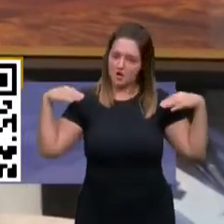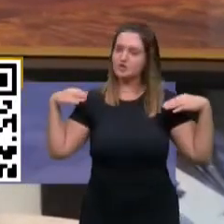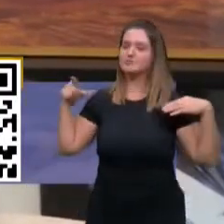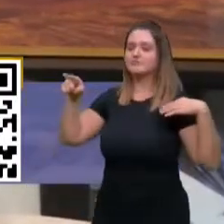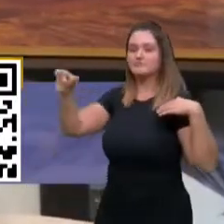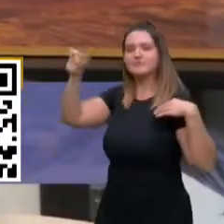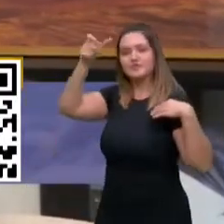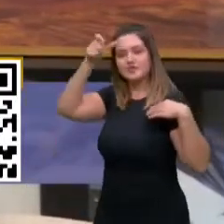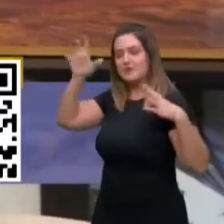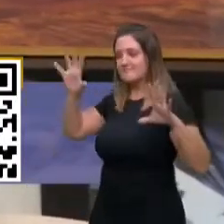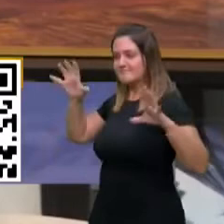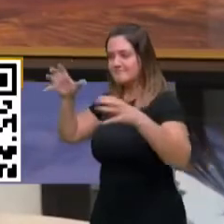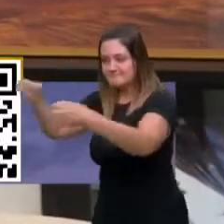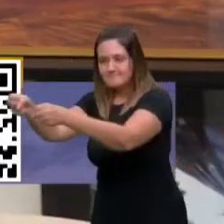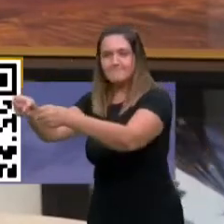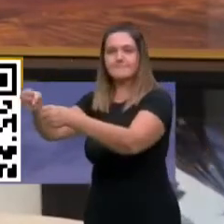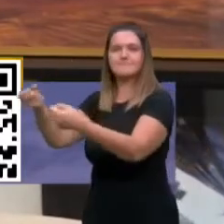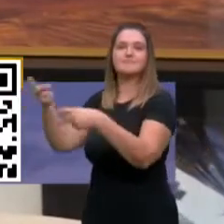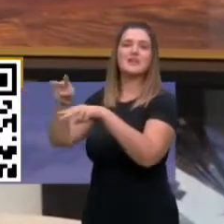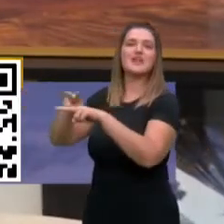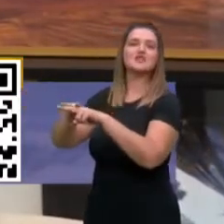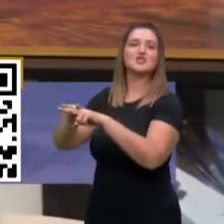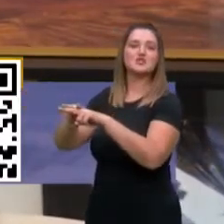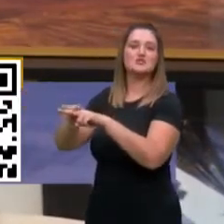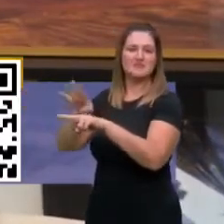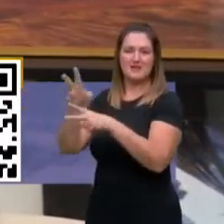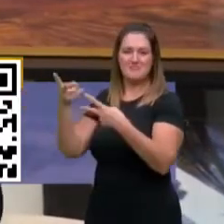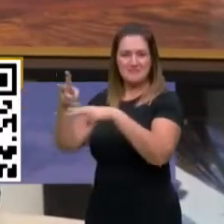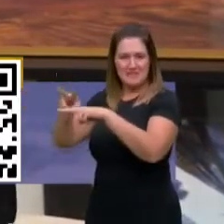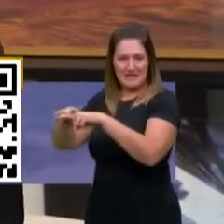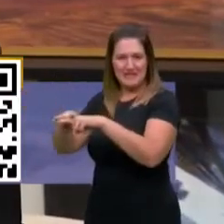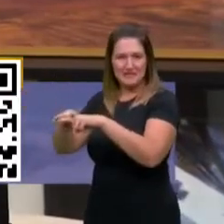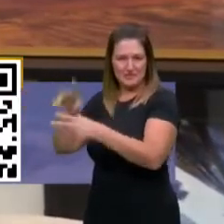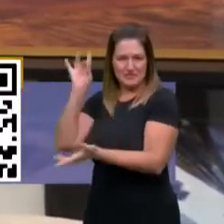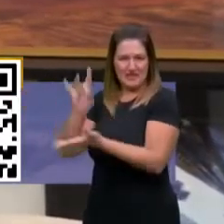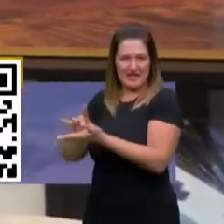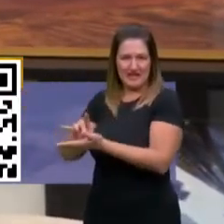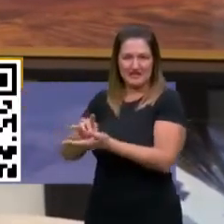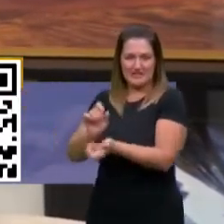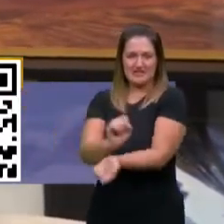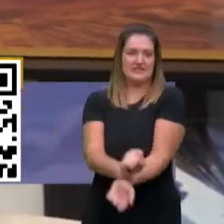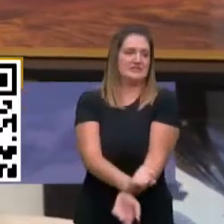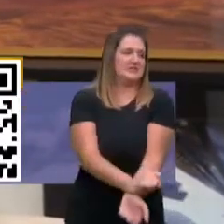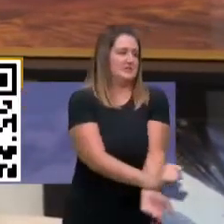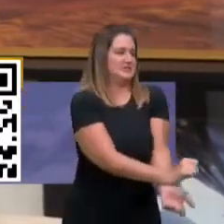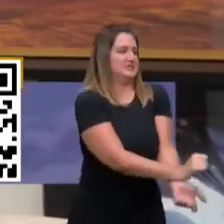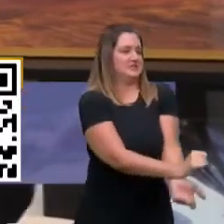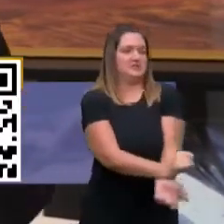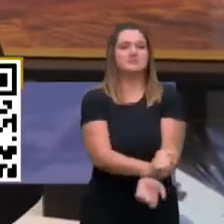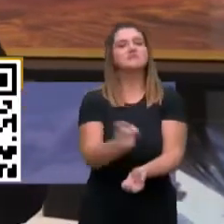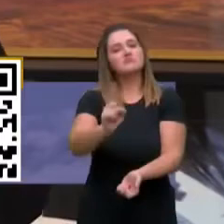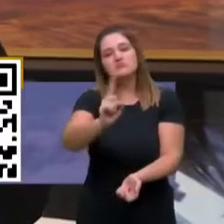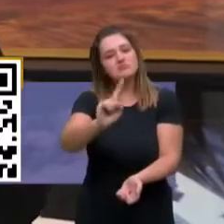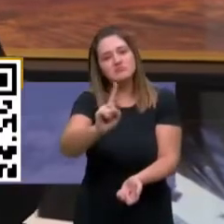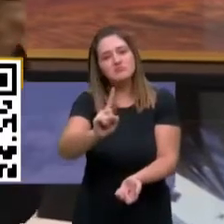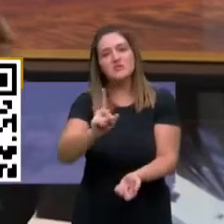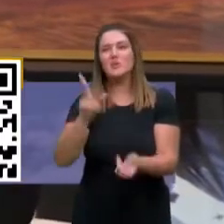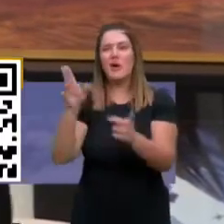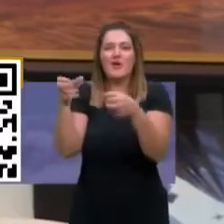maus ficarão presos aqui na terra. Só que a prisão dele não é uma prisão literal, com algemas, ou